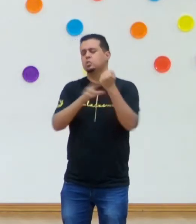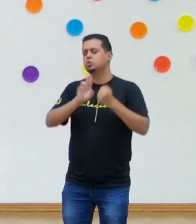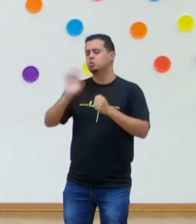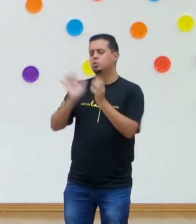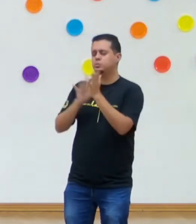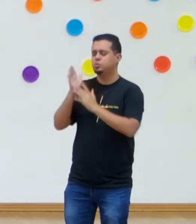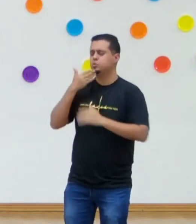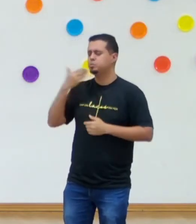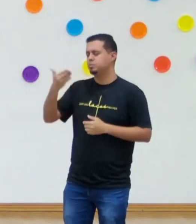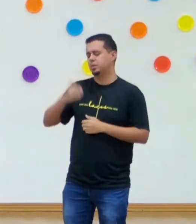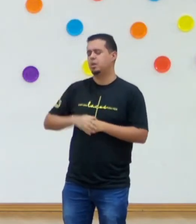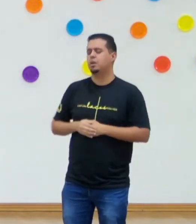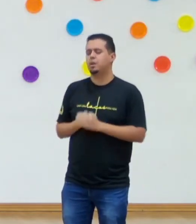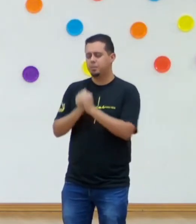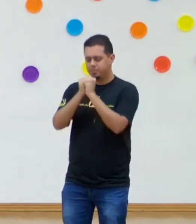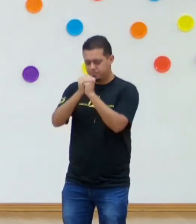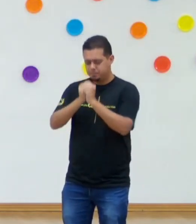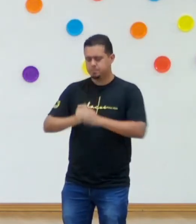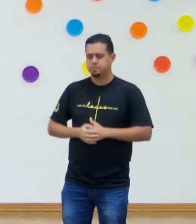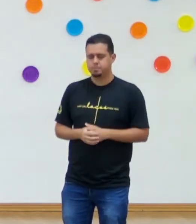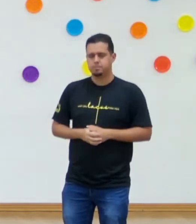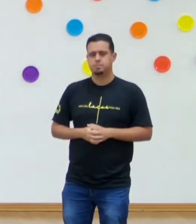nome do Senhor Jesus. Amém.